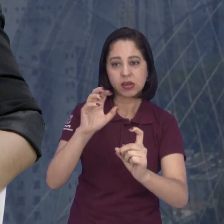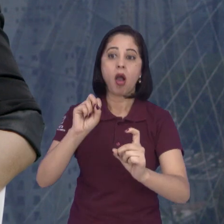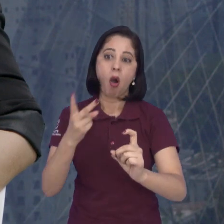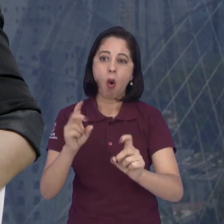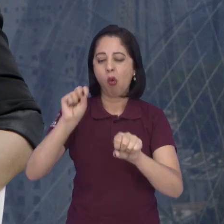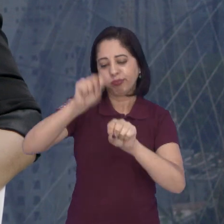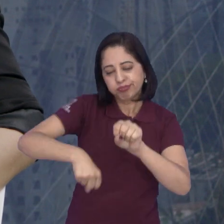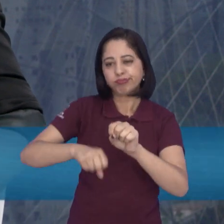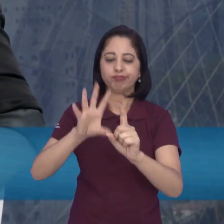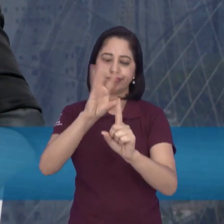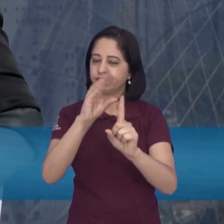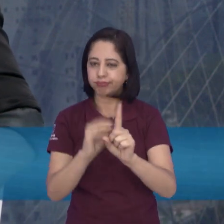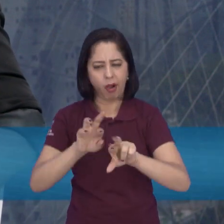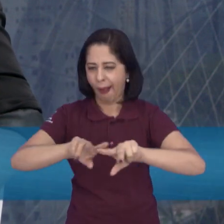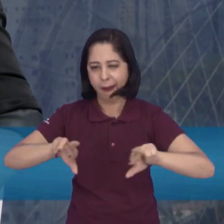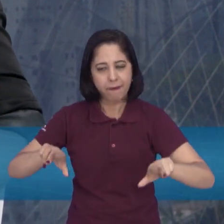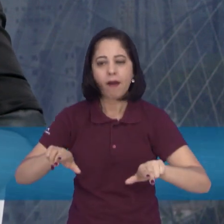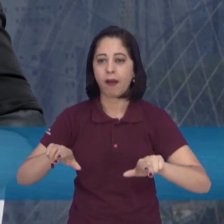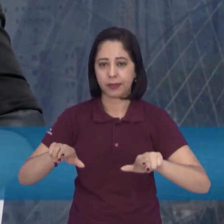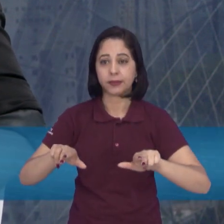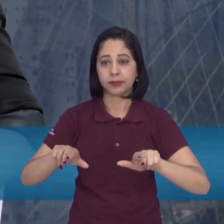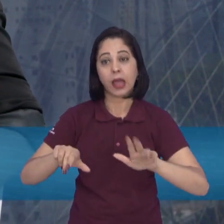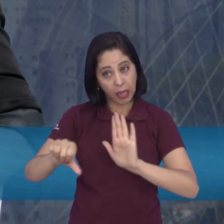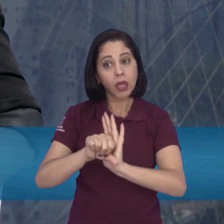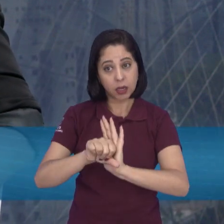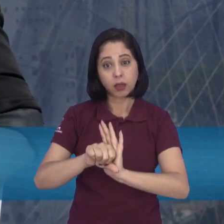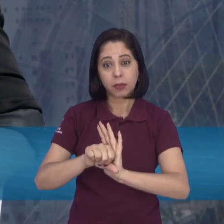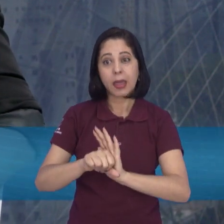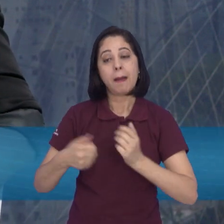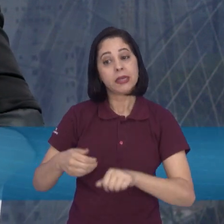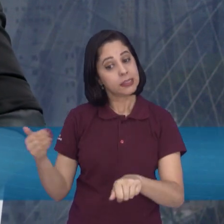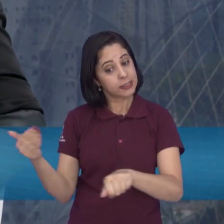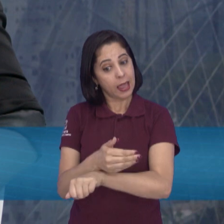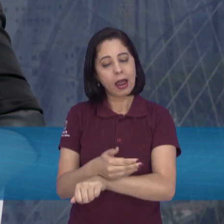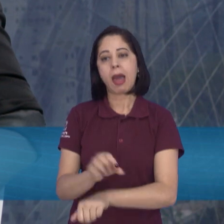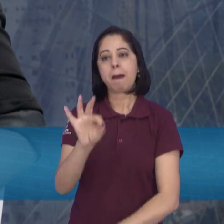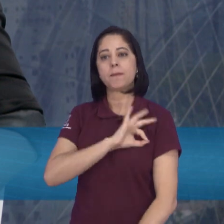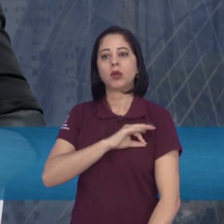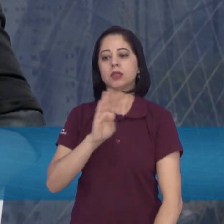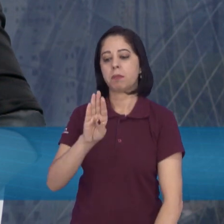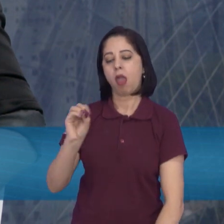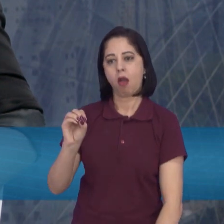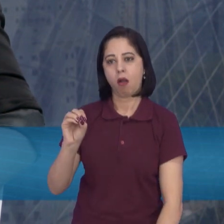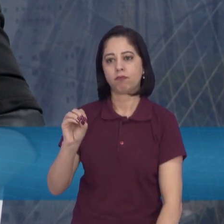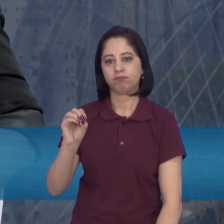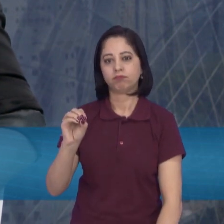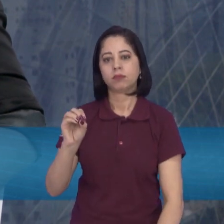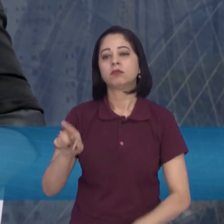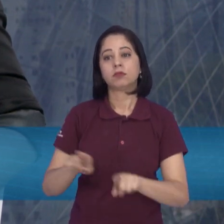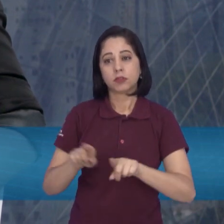assédio sexual vem na parte criminal. De fazer o boletim de ocorrência, de fazer com que esse processo